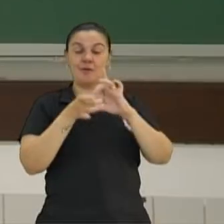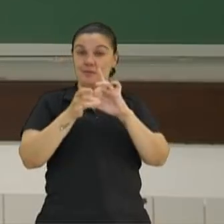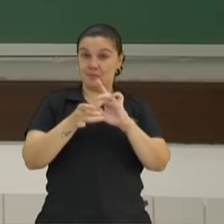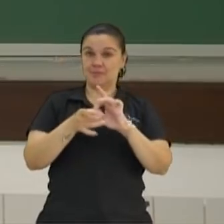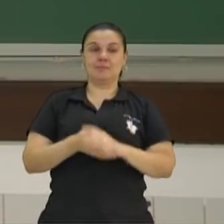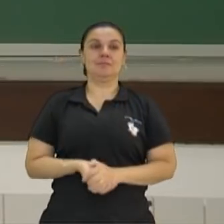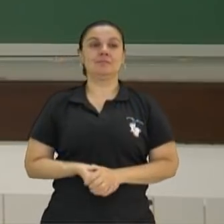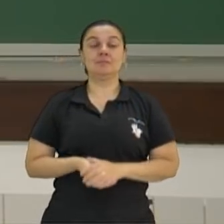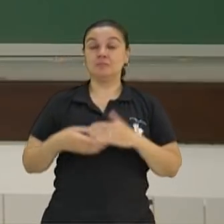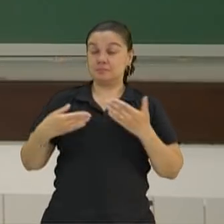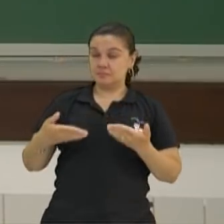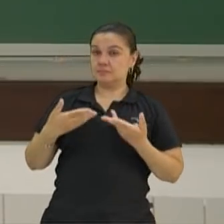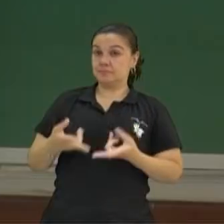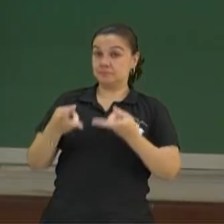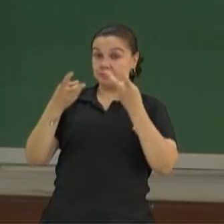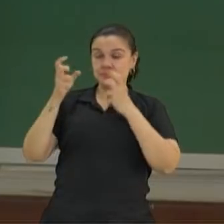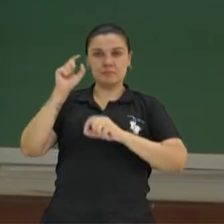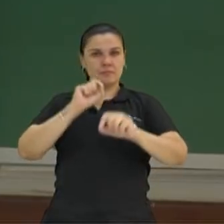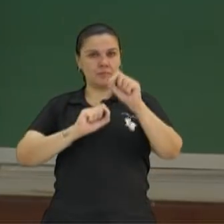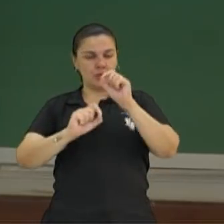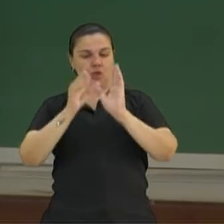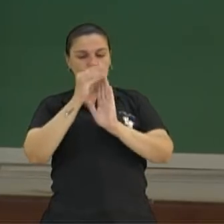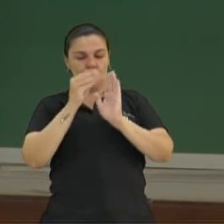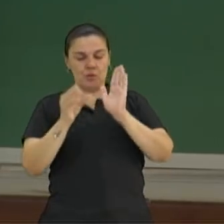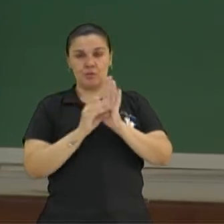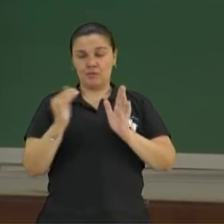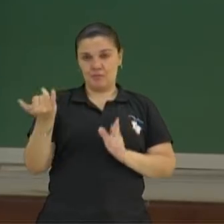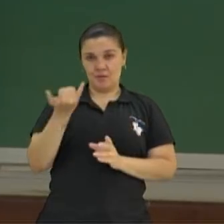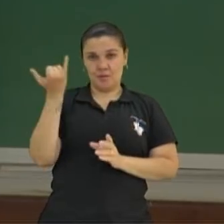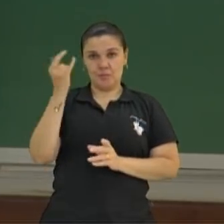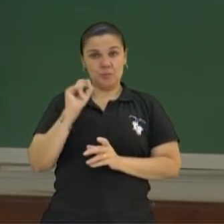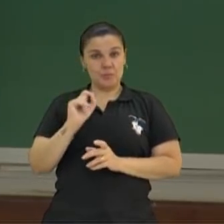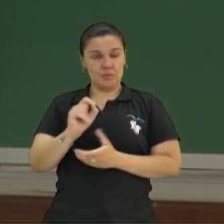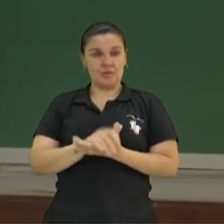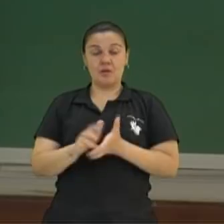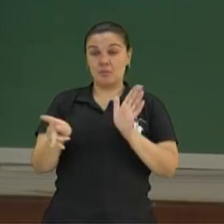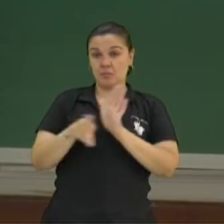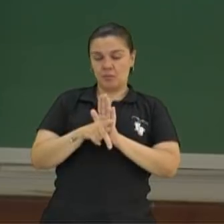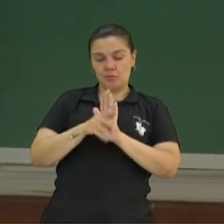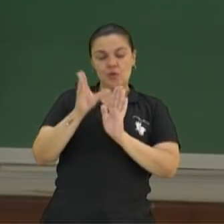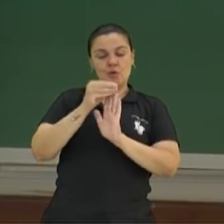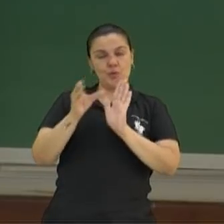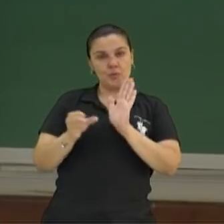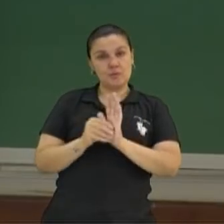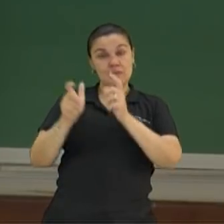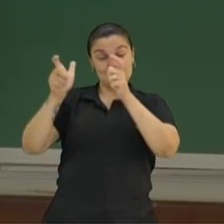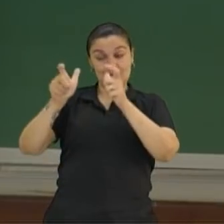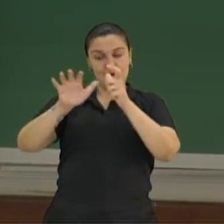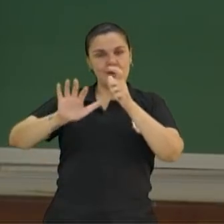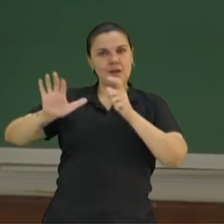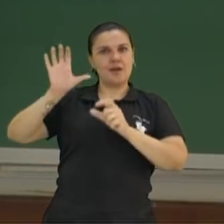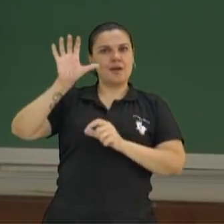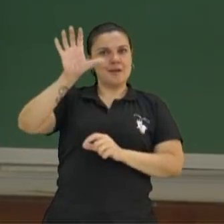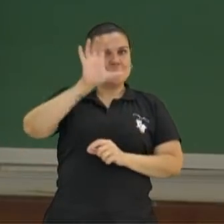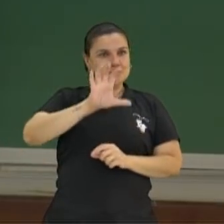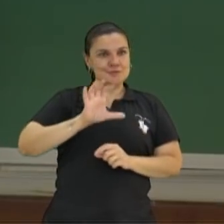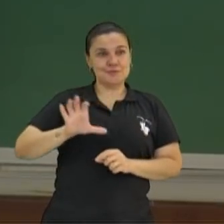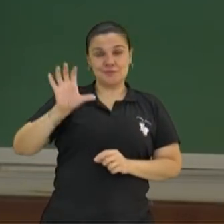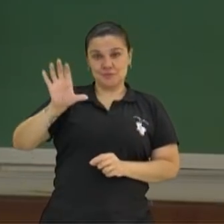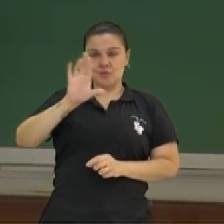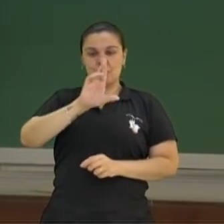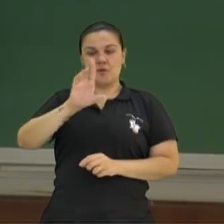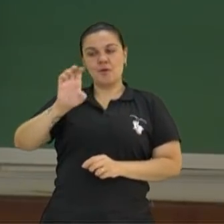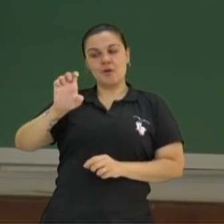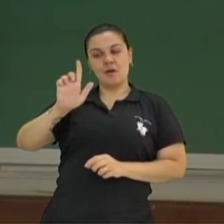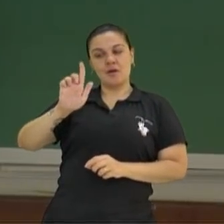aí a gente percebe que outro conceito importante é o conceito de região. Que região é